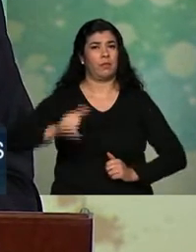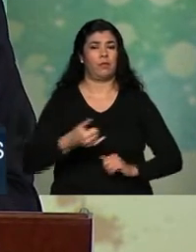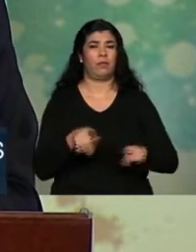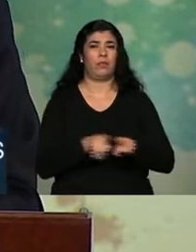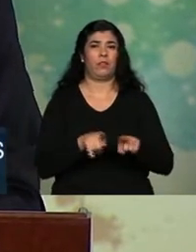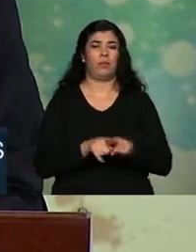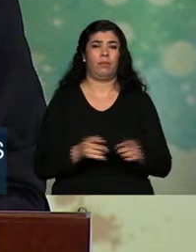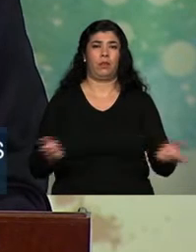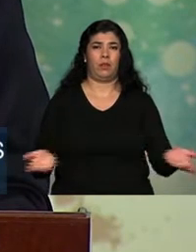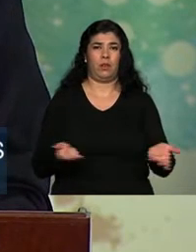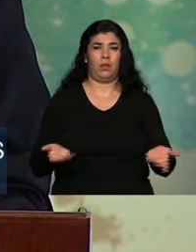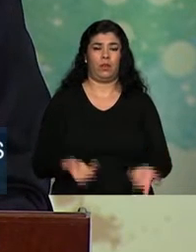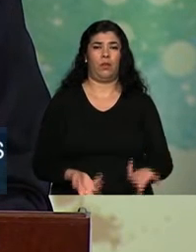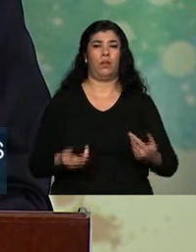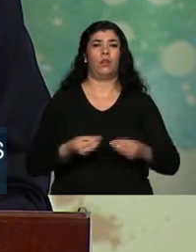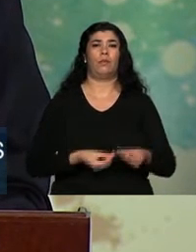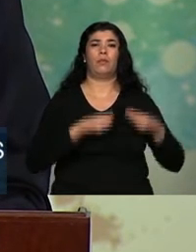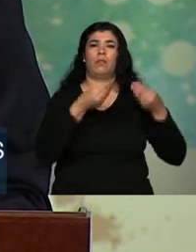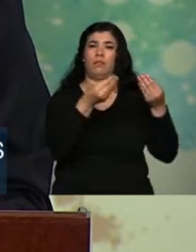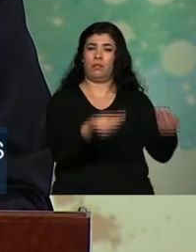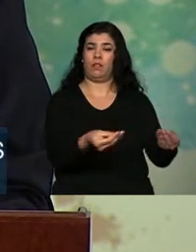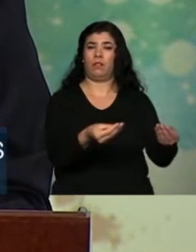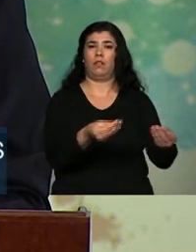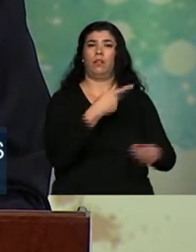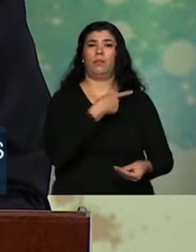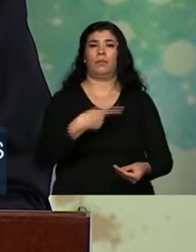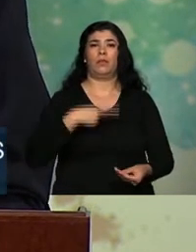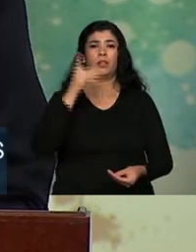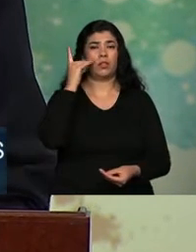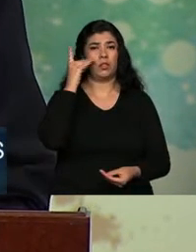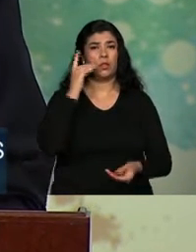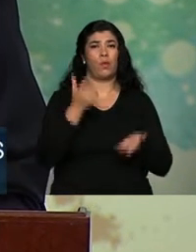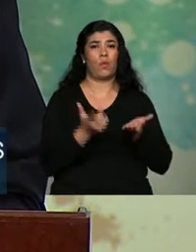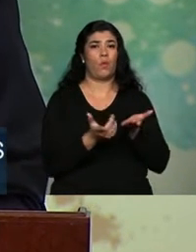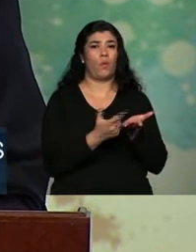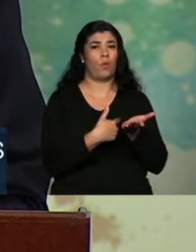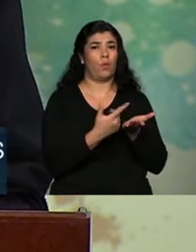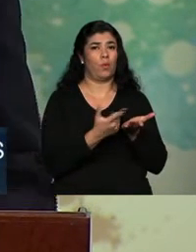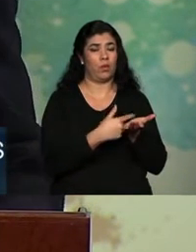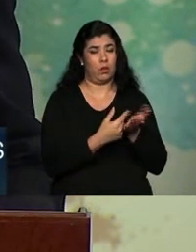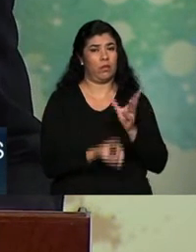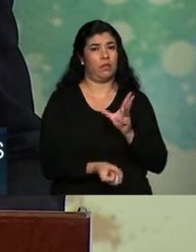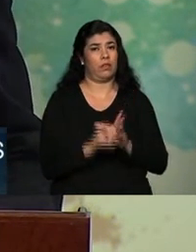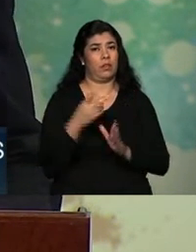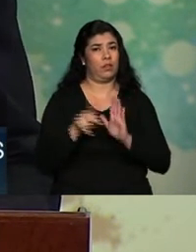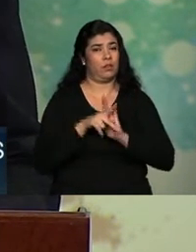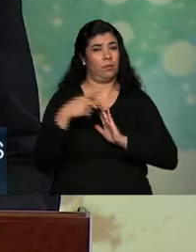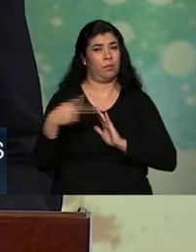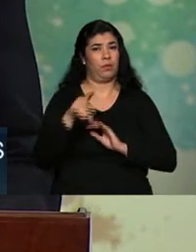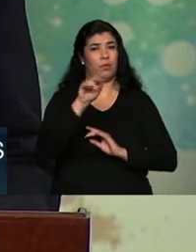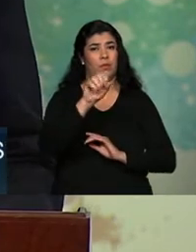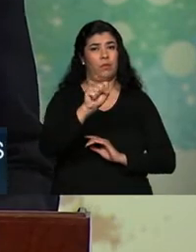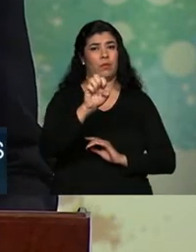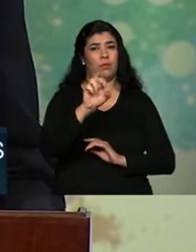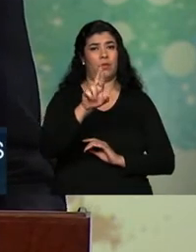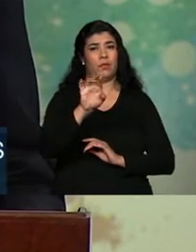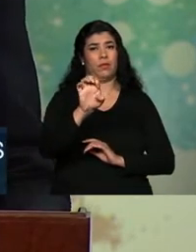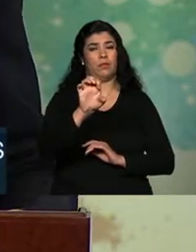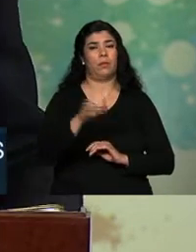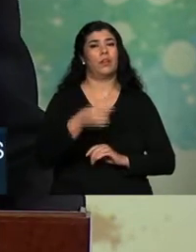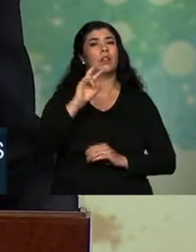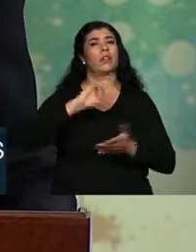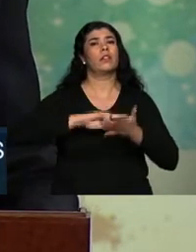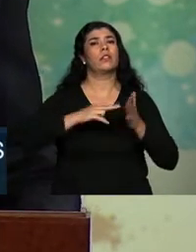aqui para integrar para a presidenta Dilma um livro feito pelo SEBRAE que simboliza a